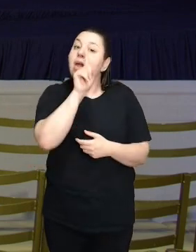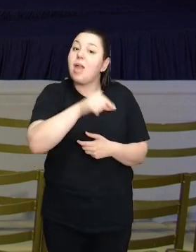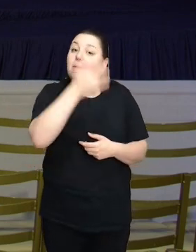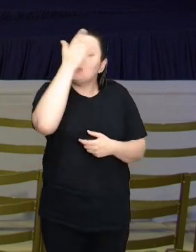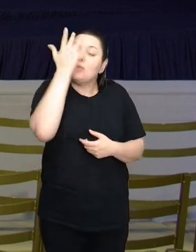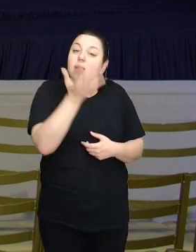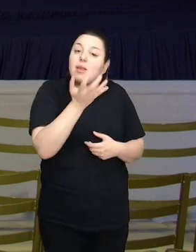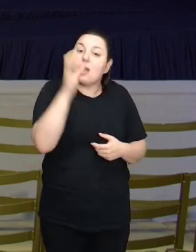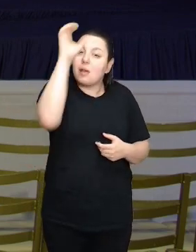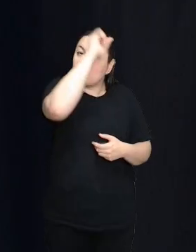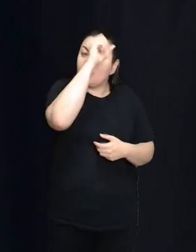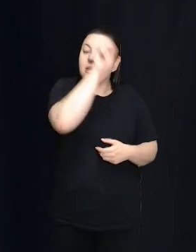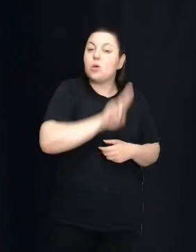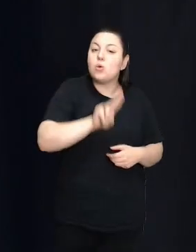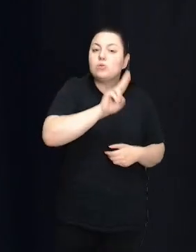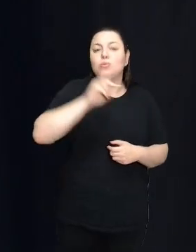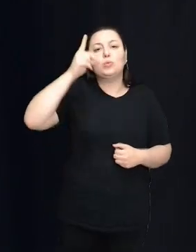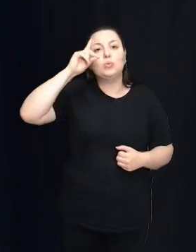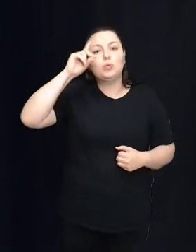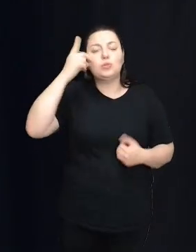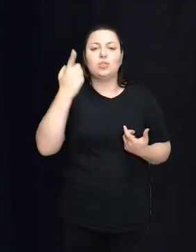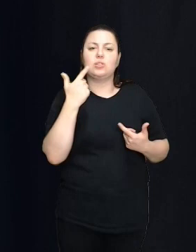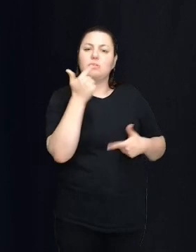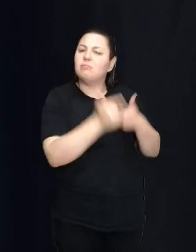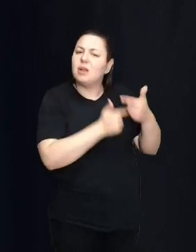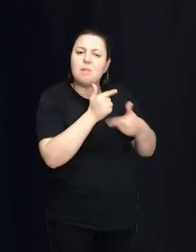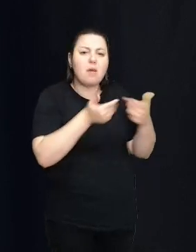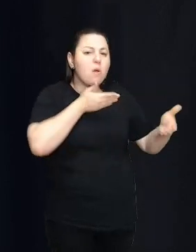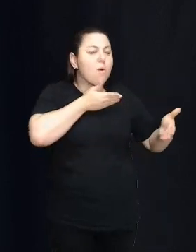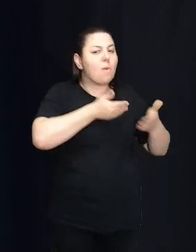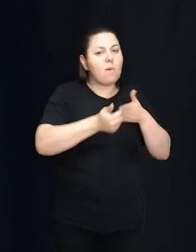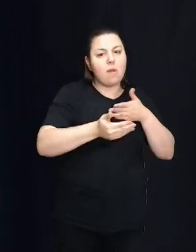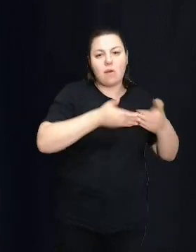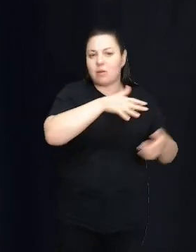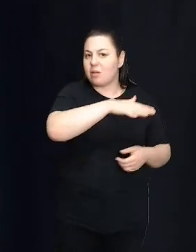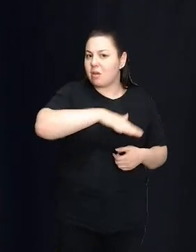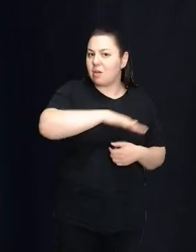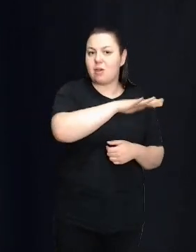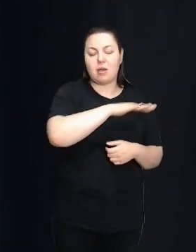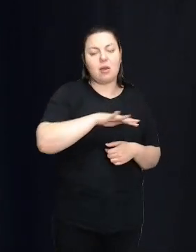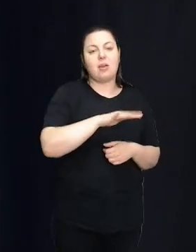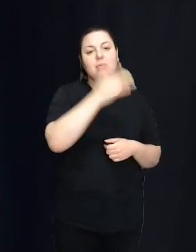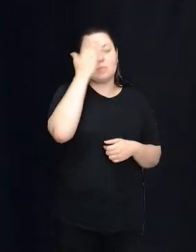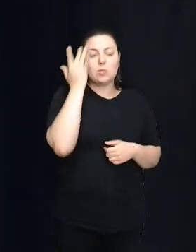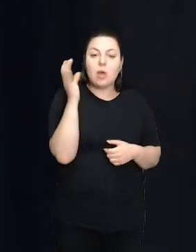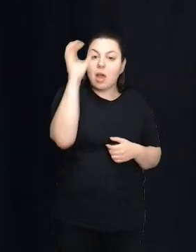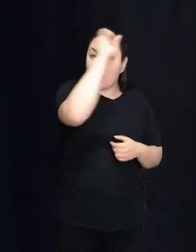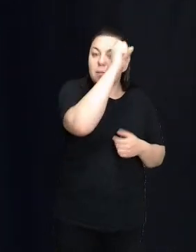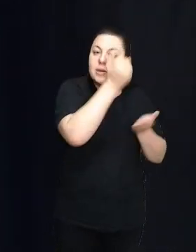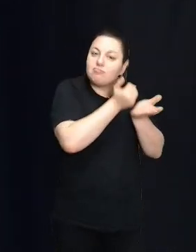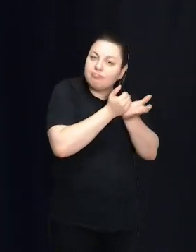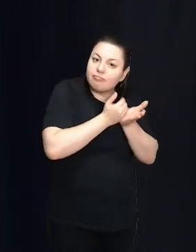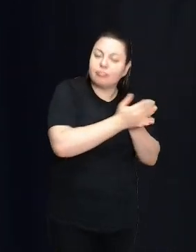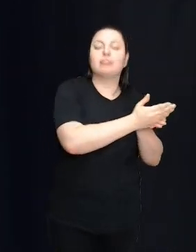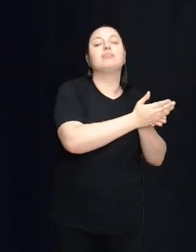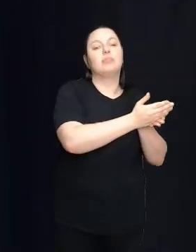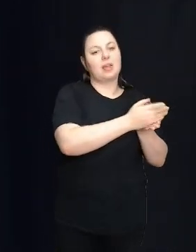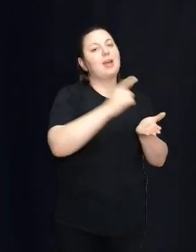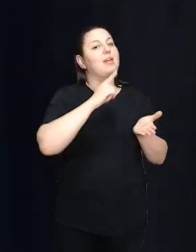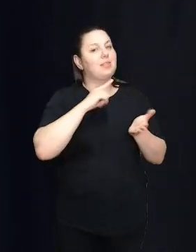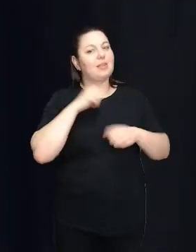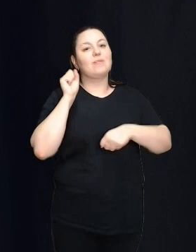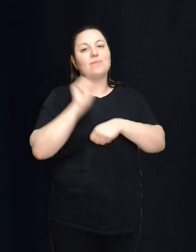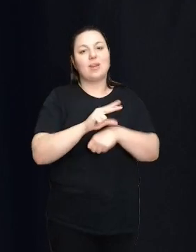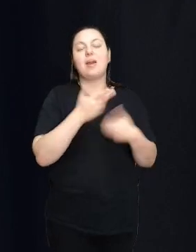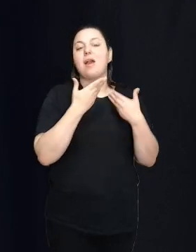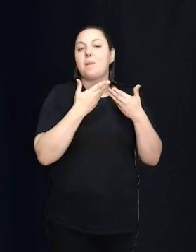a dia, no seu trabalho, seja ele qual for, seja qual seja o seu cargo. A gente está com uma turma aberta com a Maturi para pessoas com mais